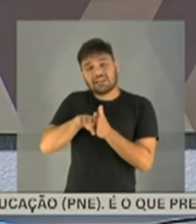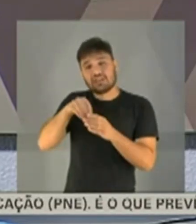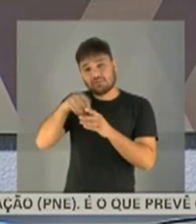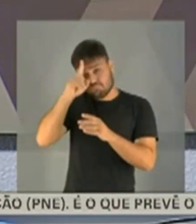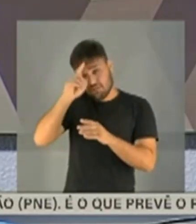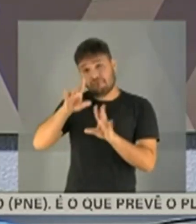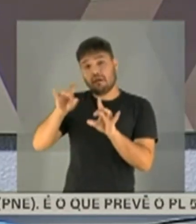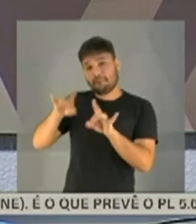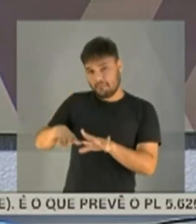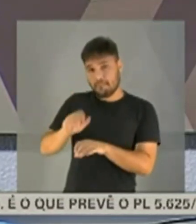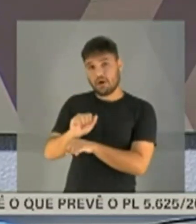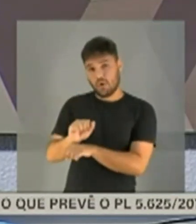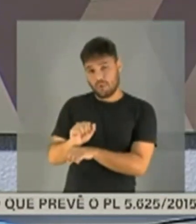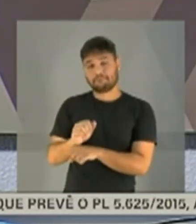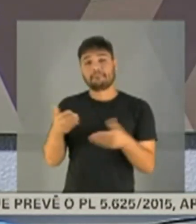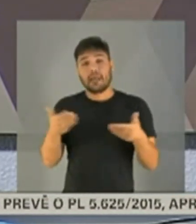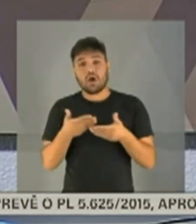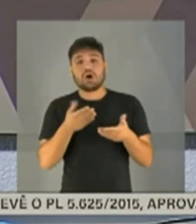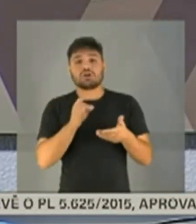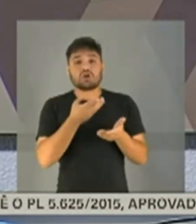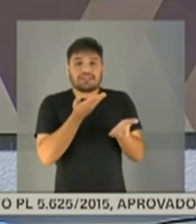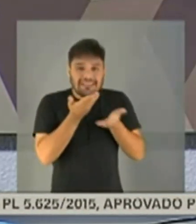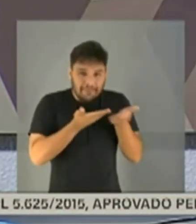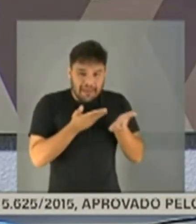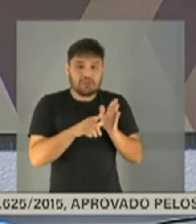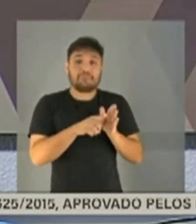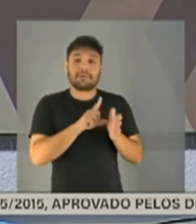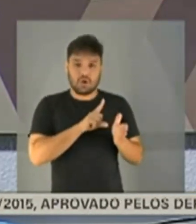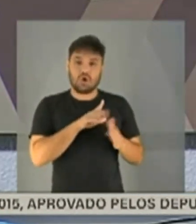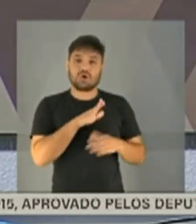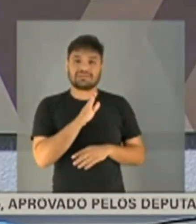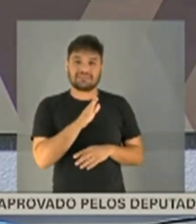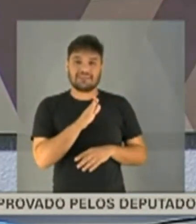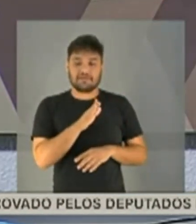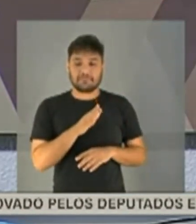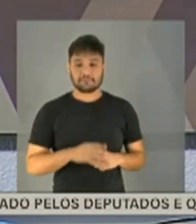estão testando apenas no chamado tratamento precoce, sem querer